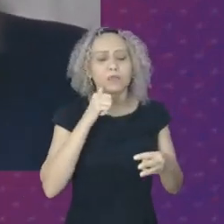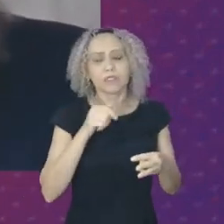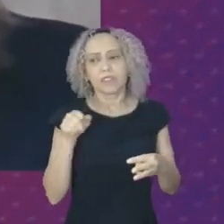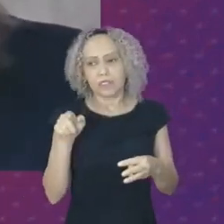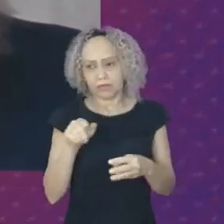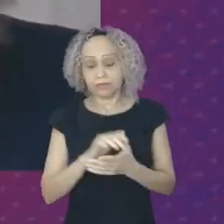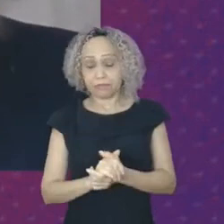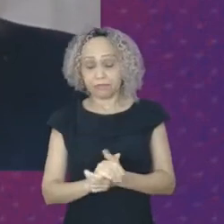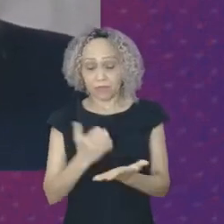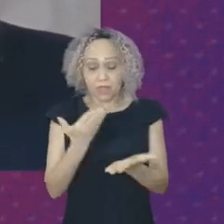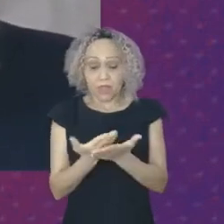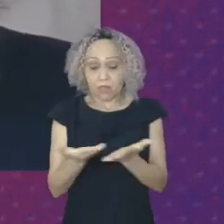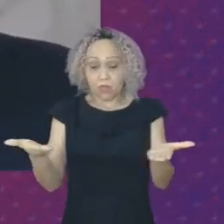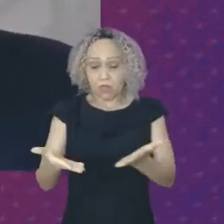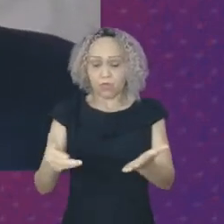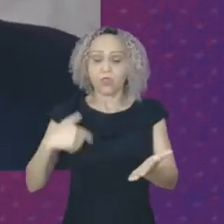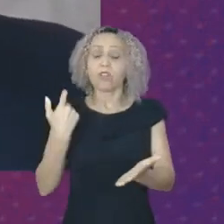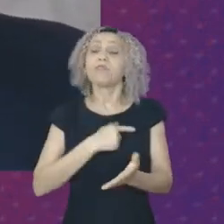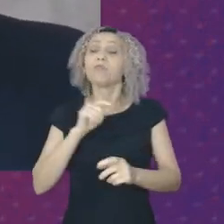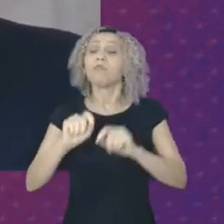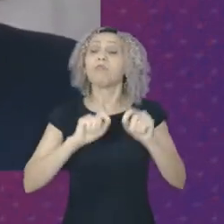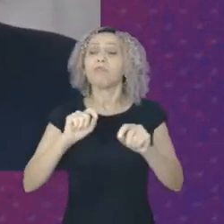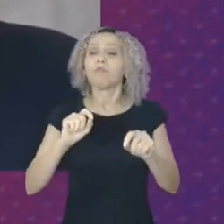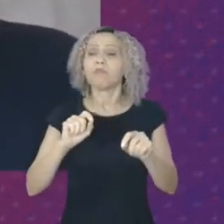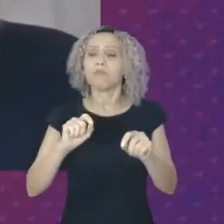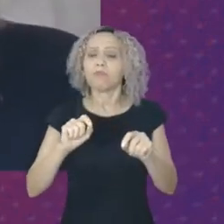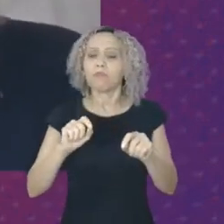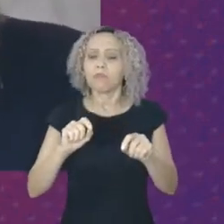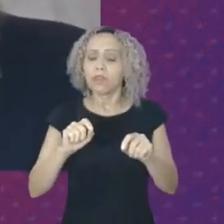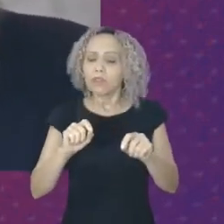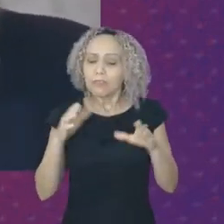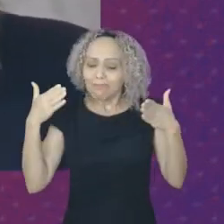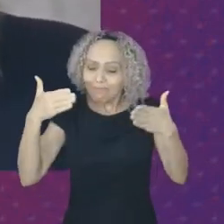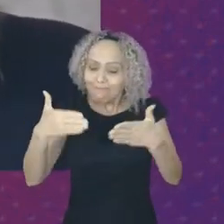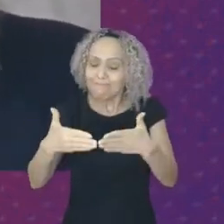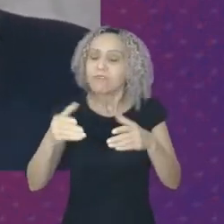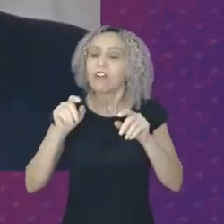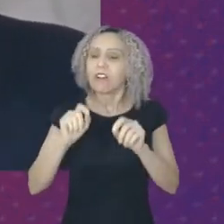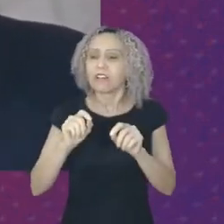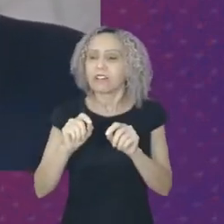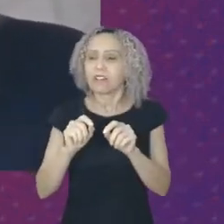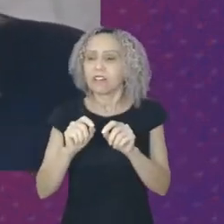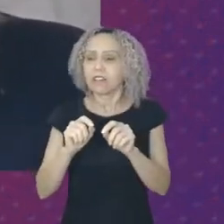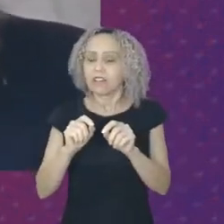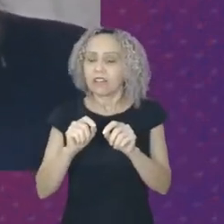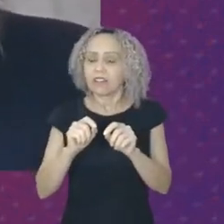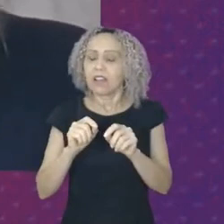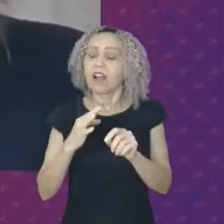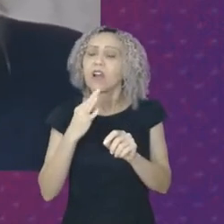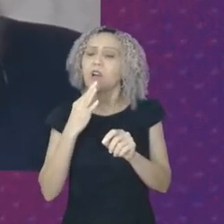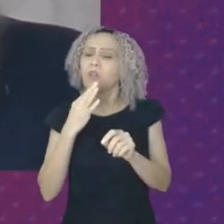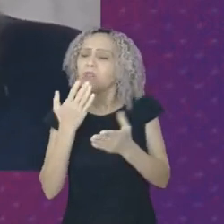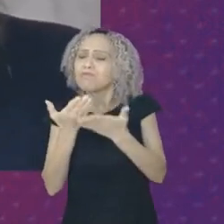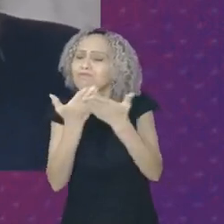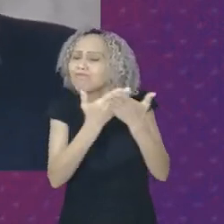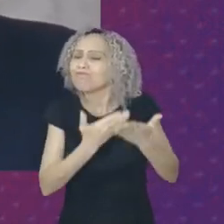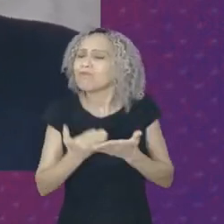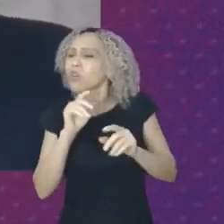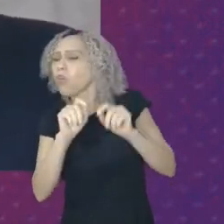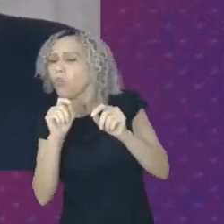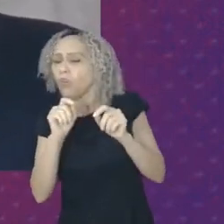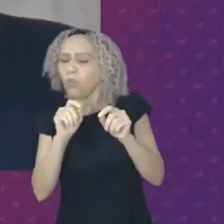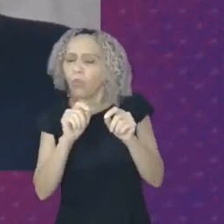na aula de hoje nós vamos nos dedicar a conhecer o que está